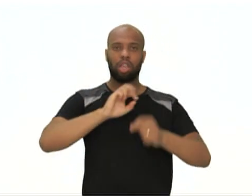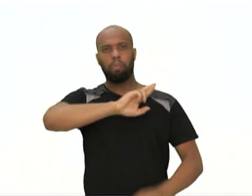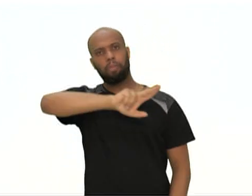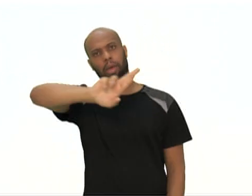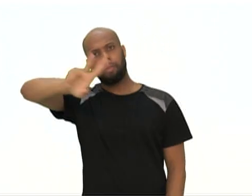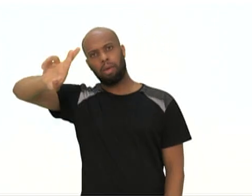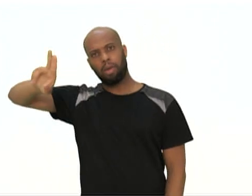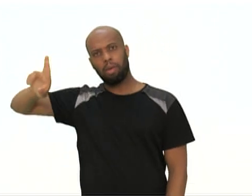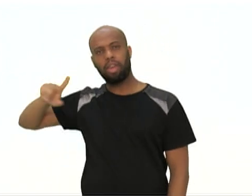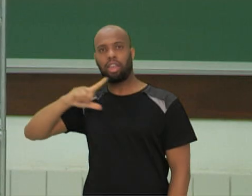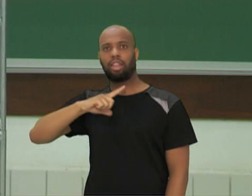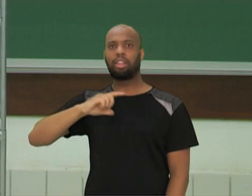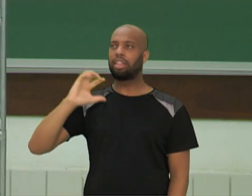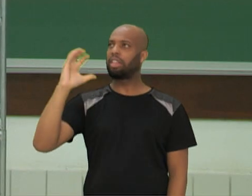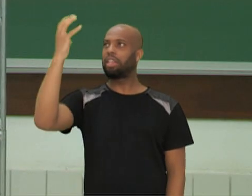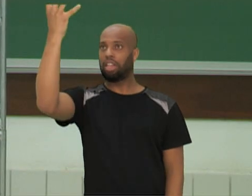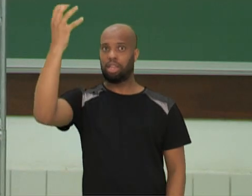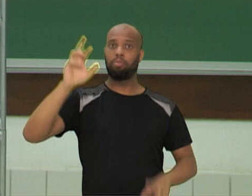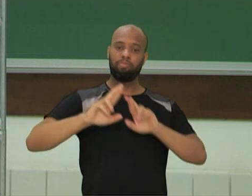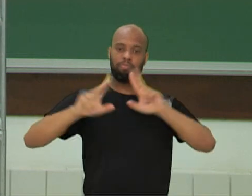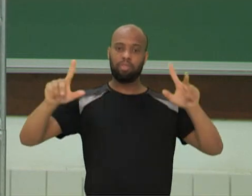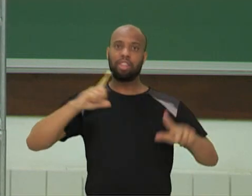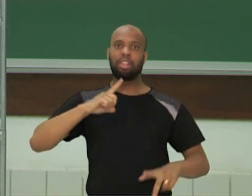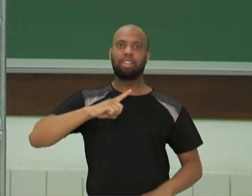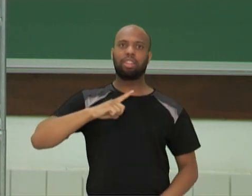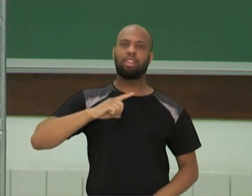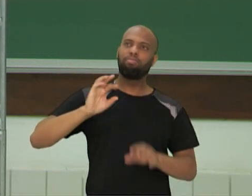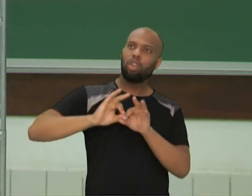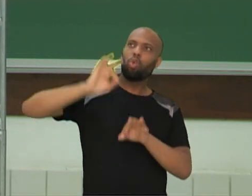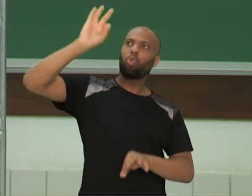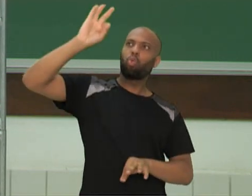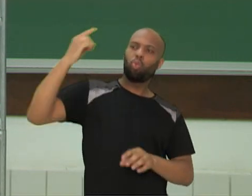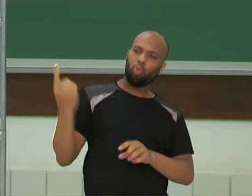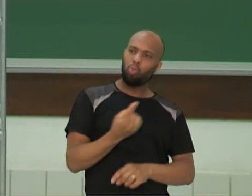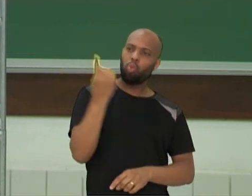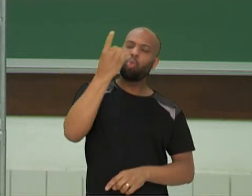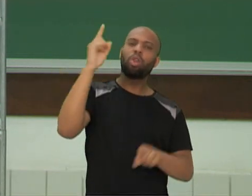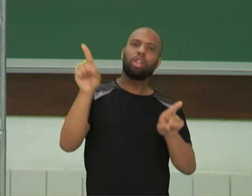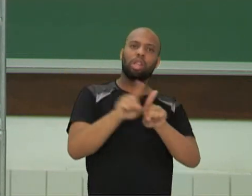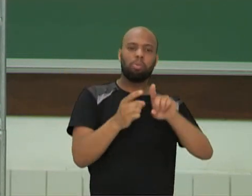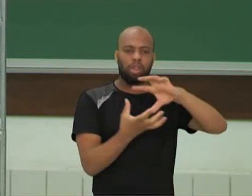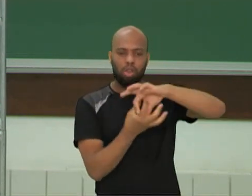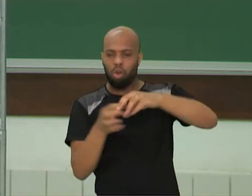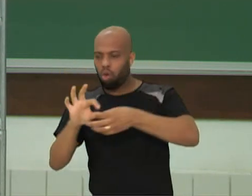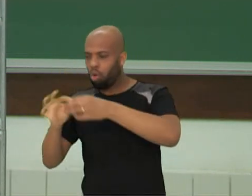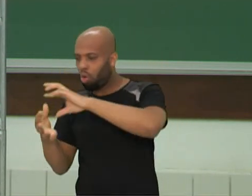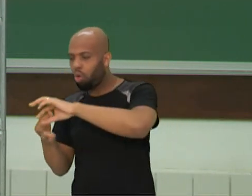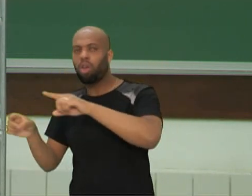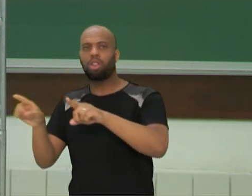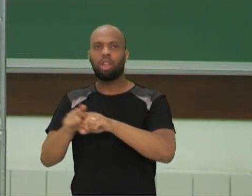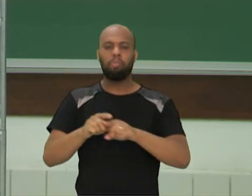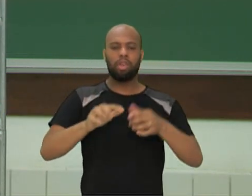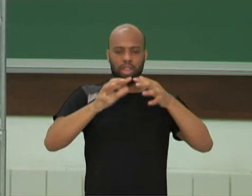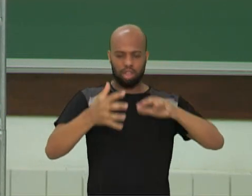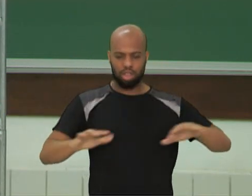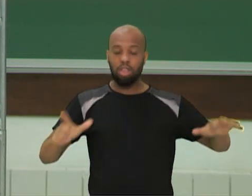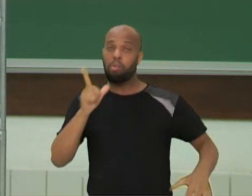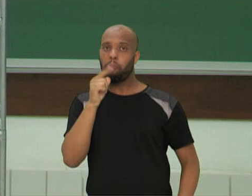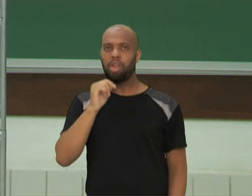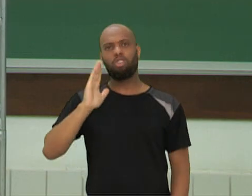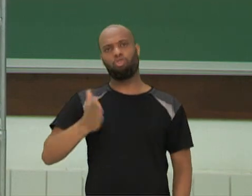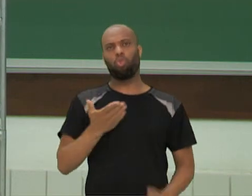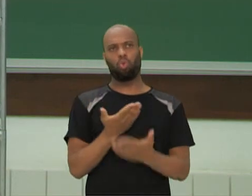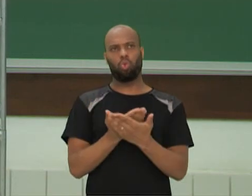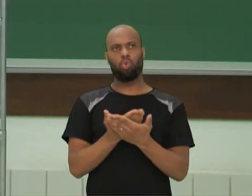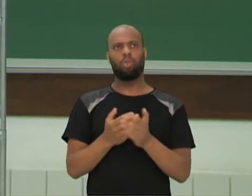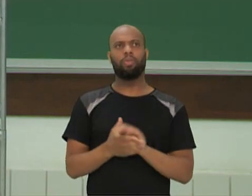de climas. Então aqui nós temos altitude, latitude, continentalidade, maritimidade, como já vimos nas aulas